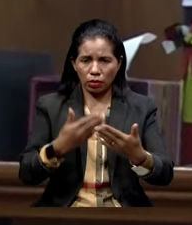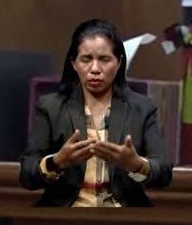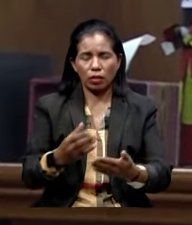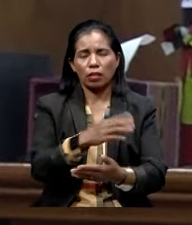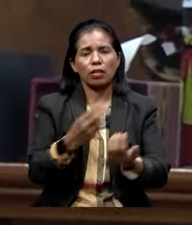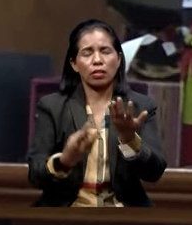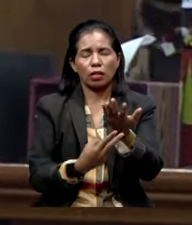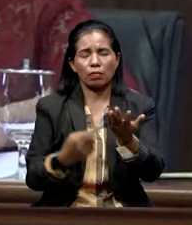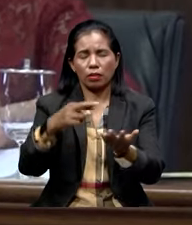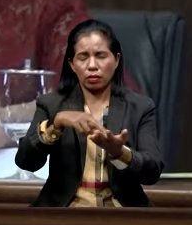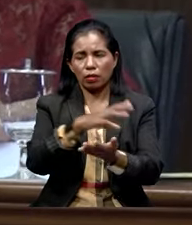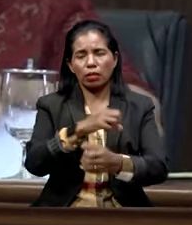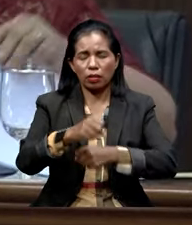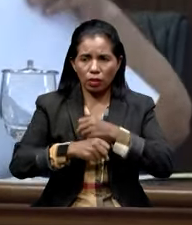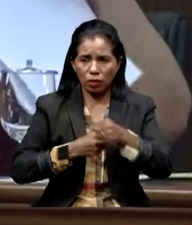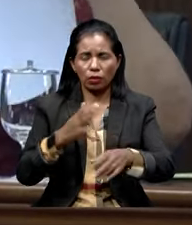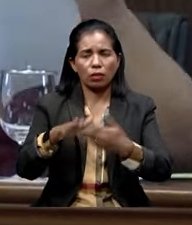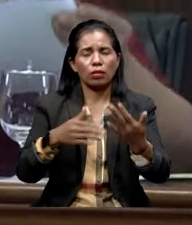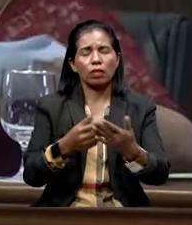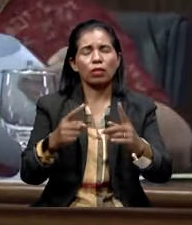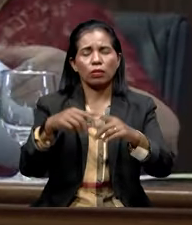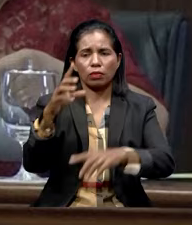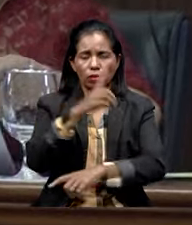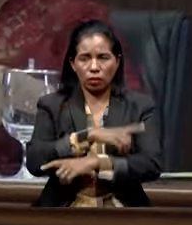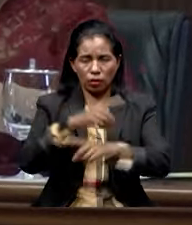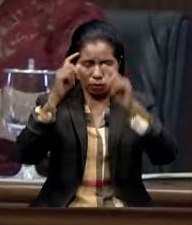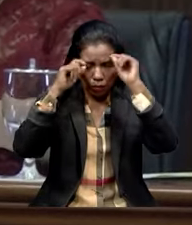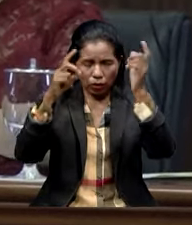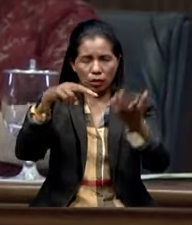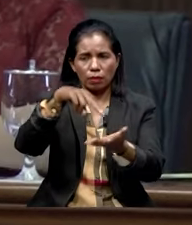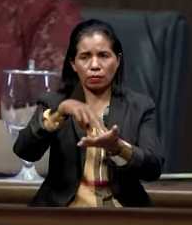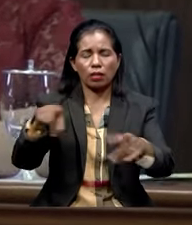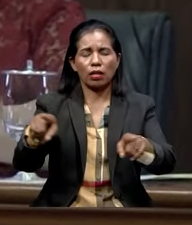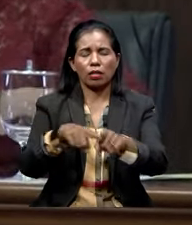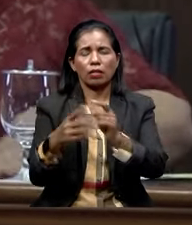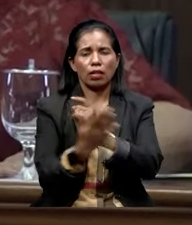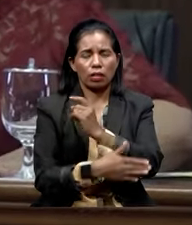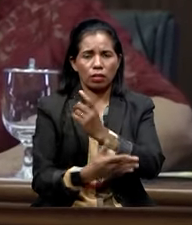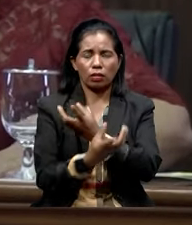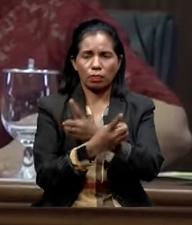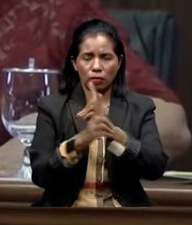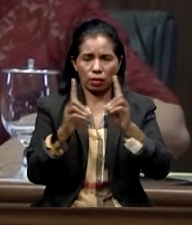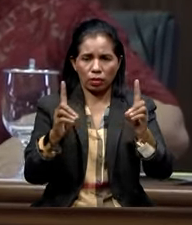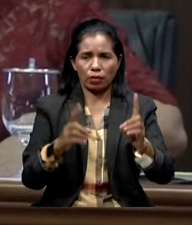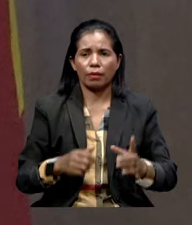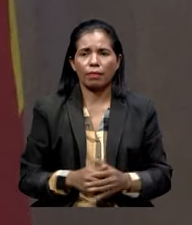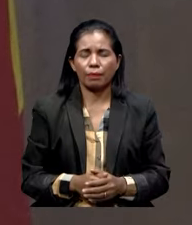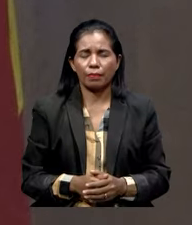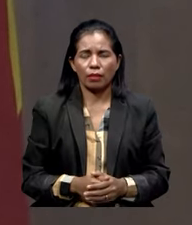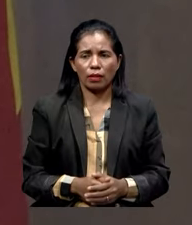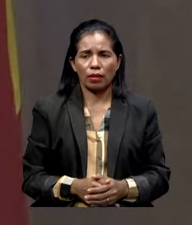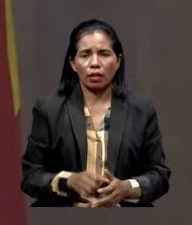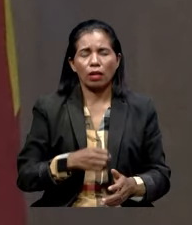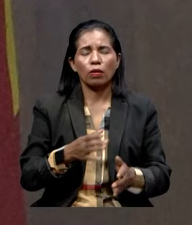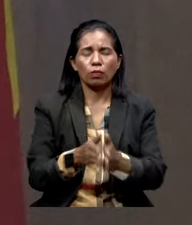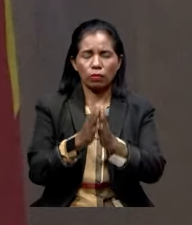resistência, também sacrifício Hirakne, macorre em loron Timor-Leste, Hamrik, a nessa nação democrata ira. A presença em Timor-Leste, no momento em